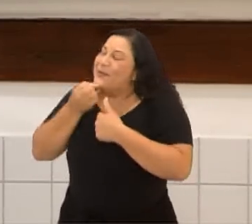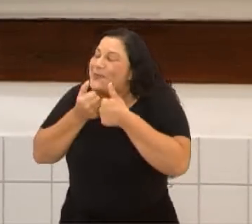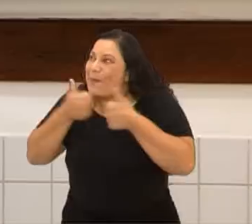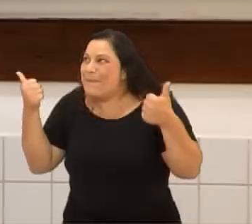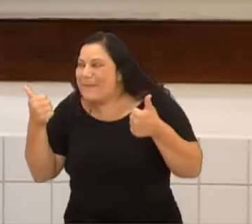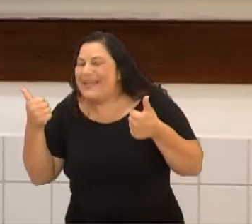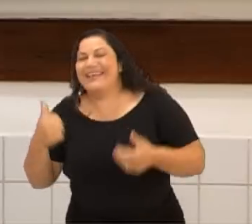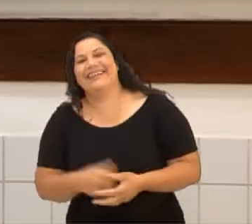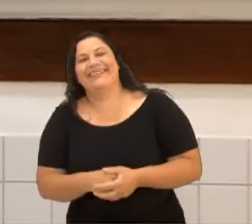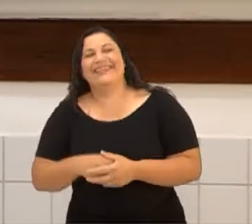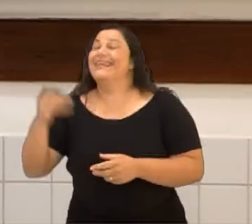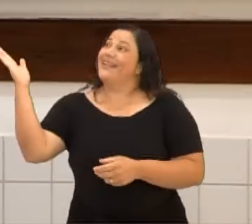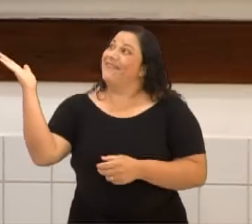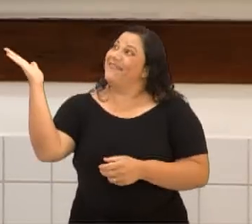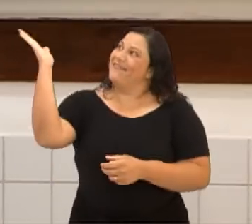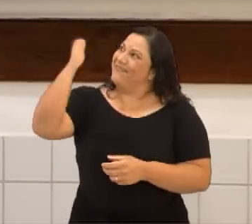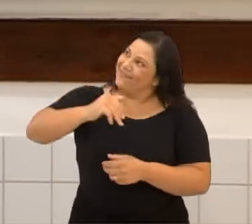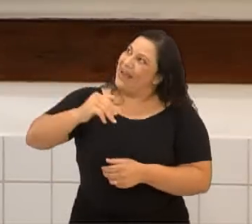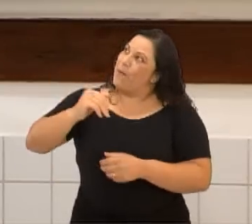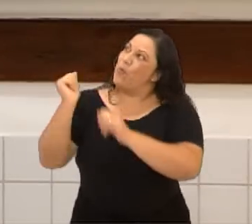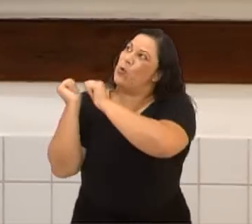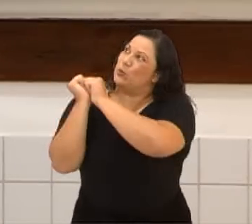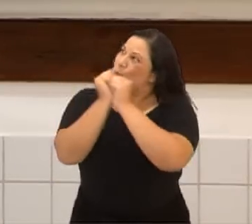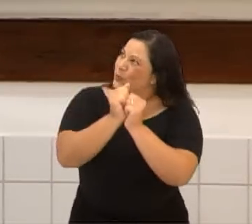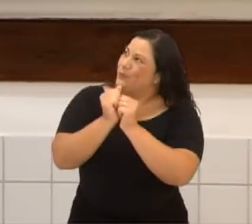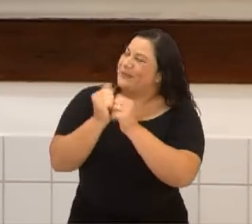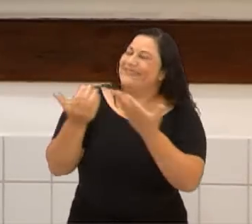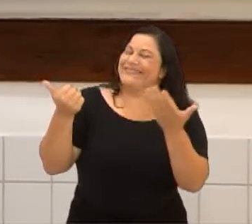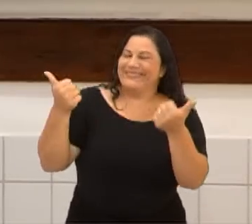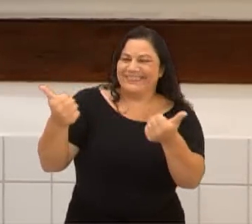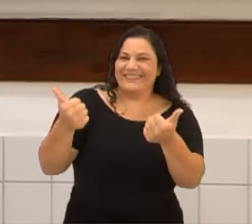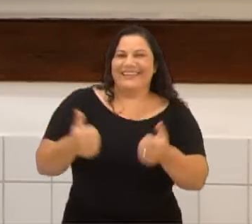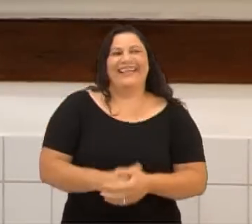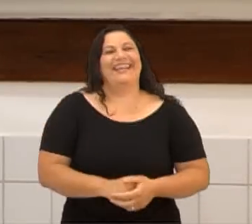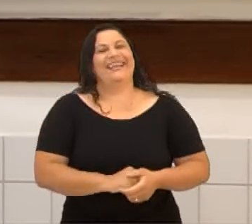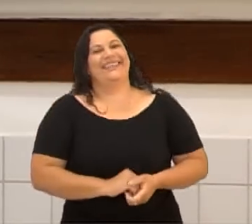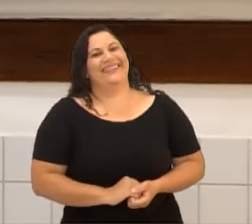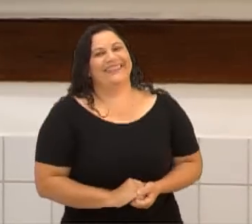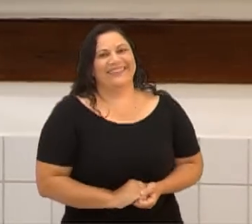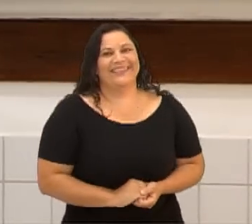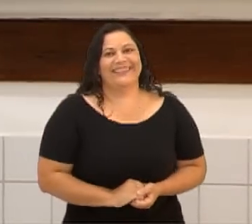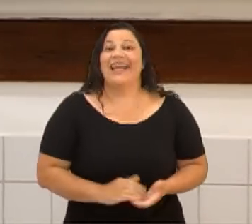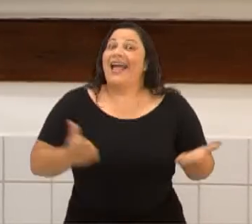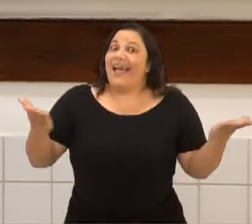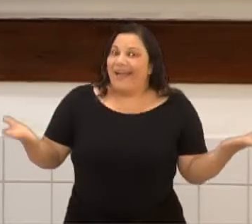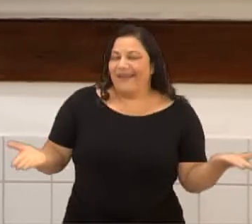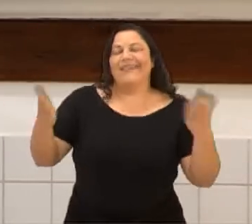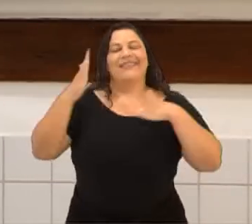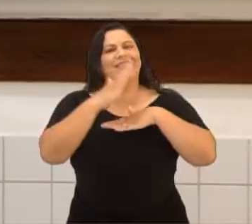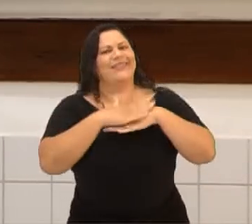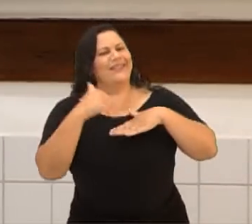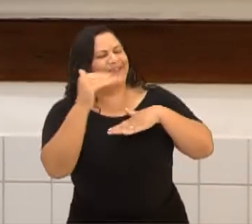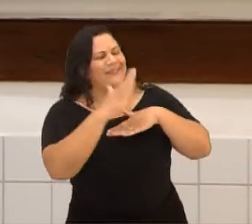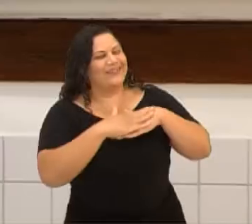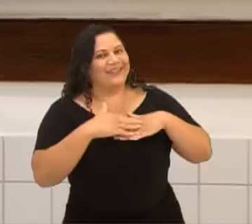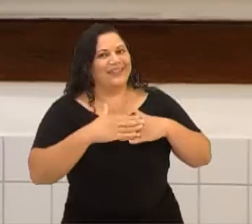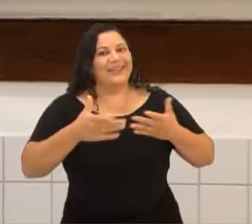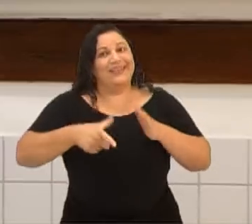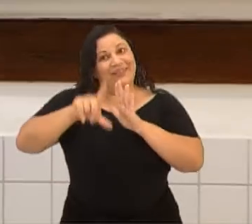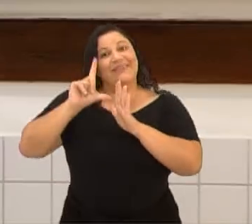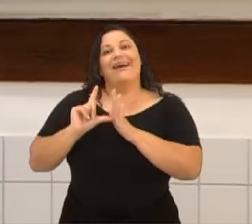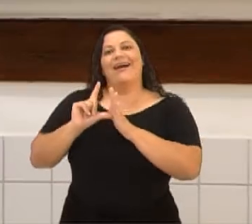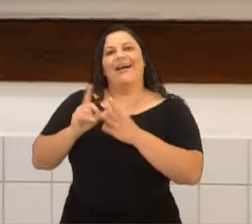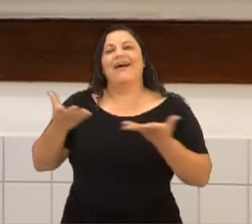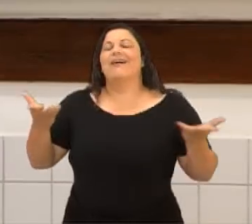está? Vamos juntos então ensinar essa galerinha, beleza? Então, meus queridos, antes de começar a